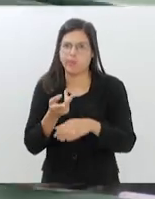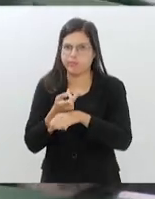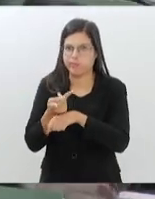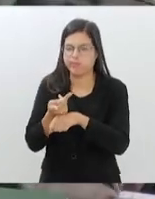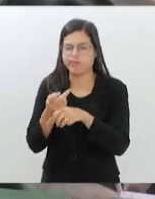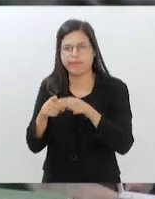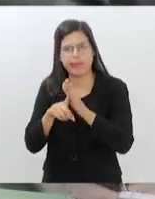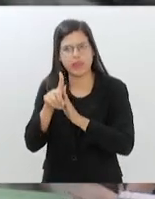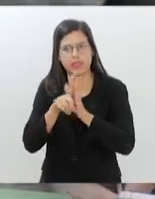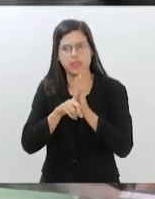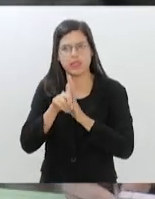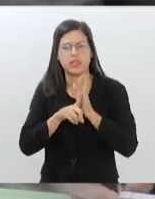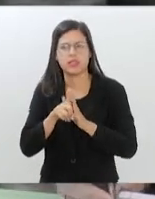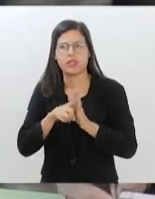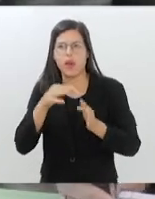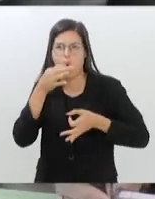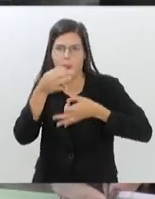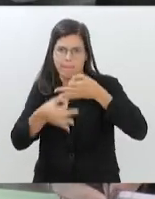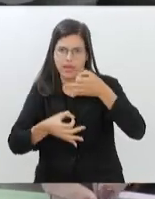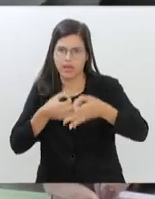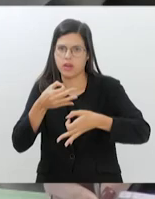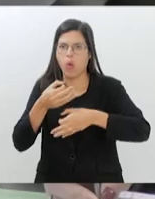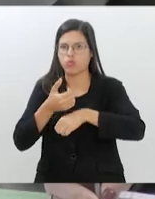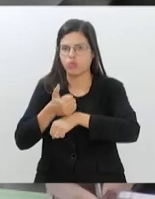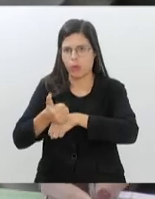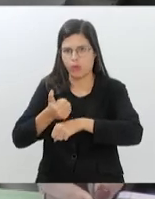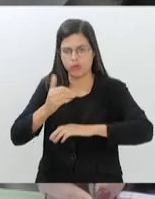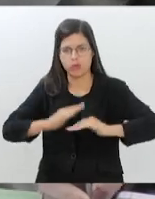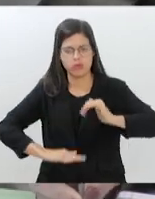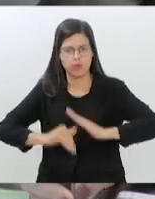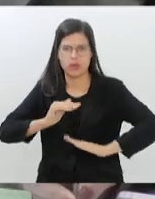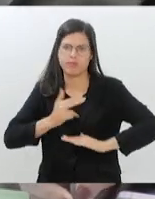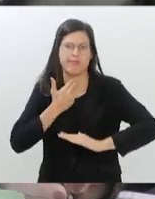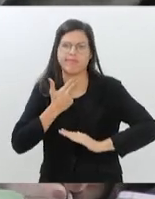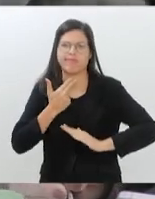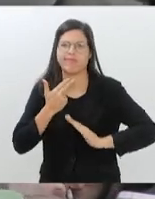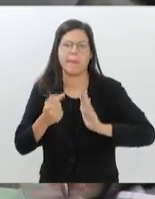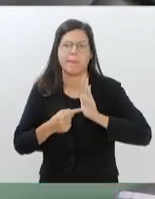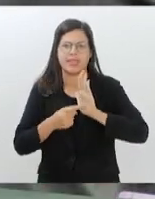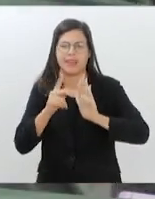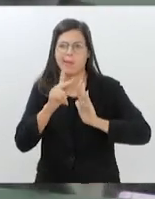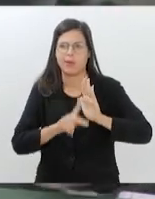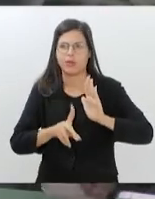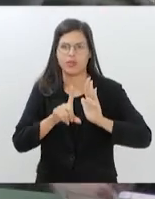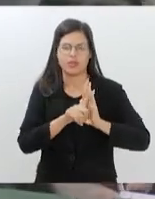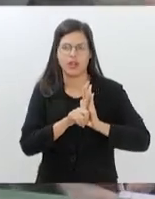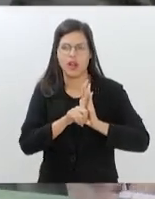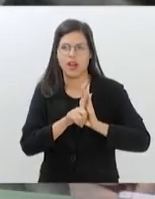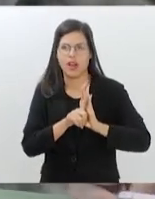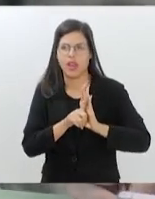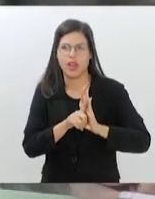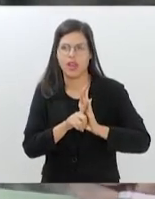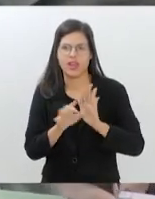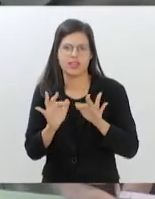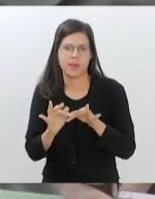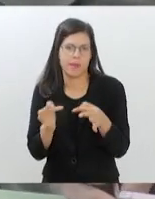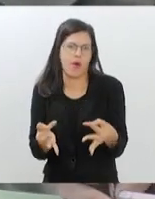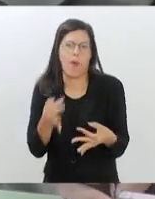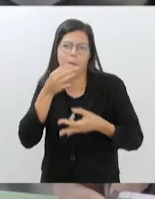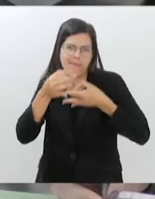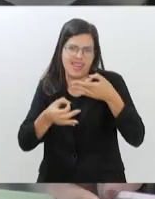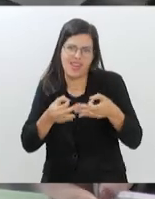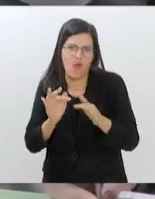procurar opinião de profissionais não poderia apresentar um projeto de lei simplesmente por uma opinião